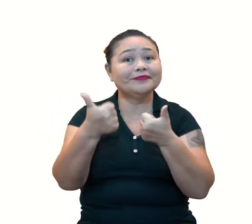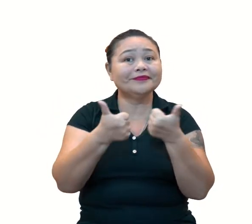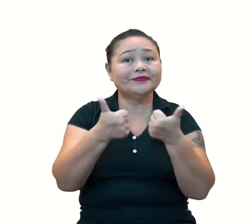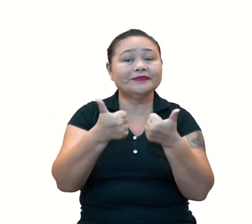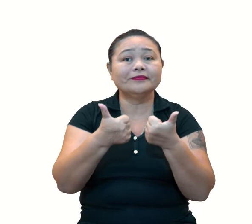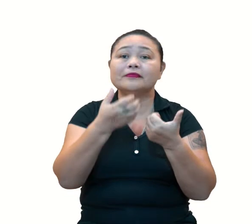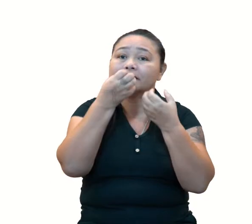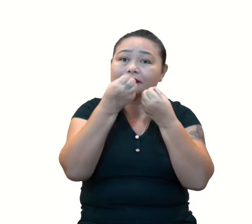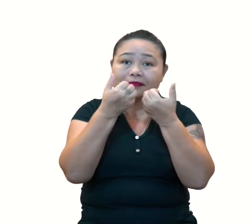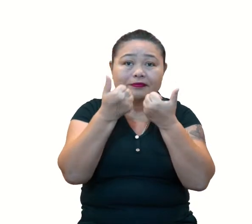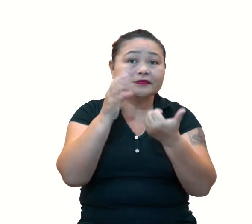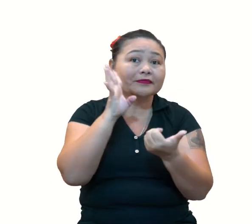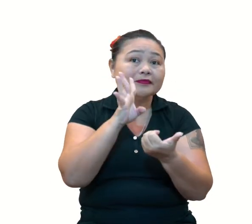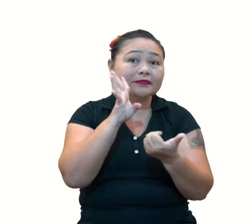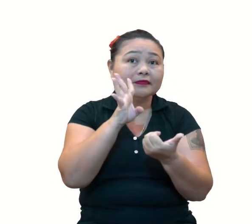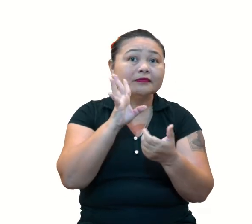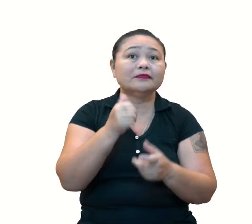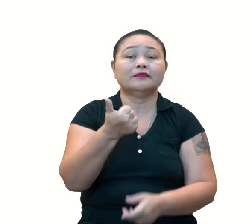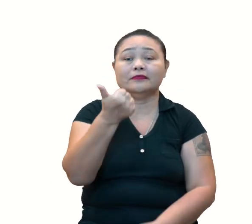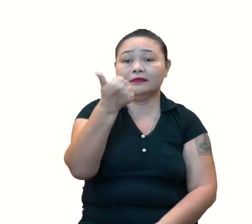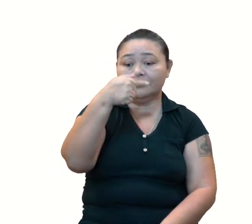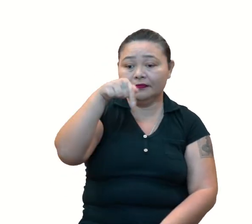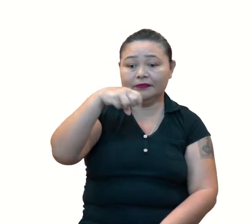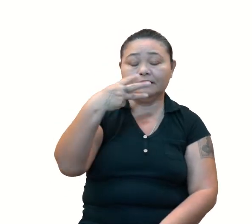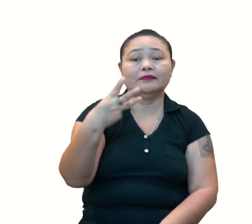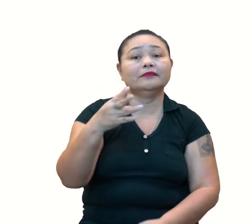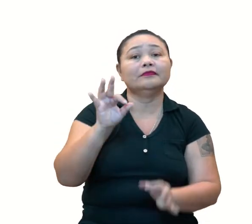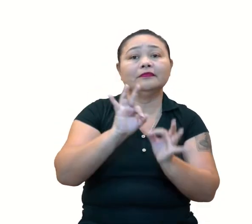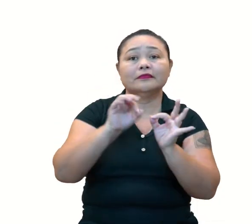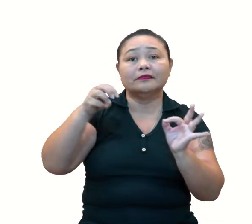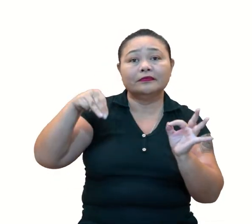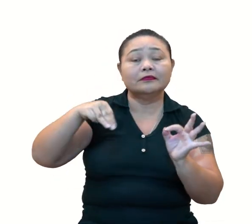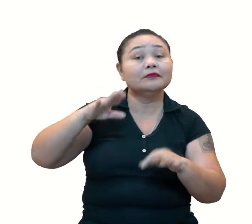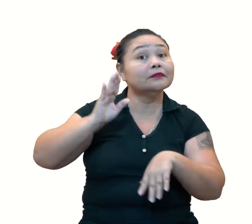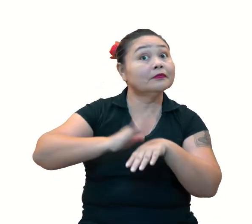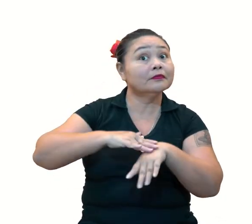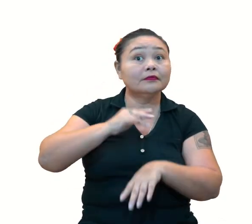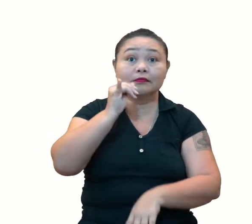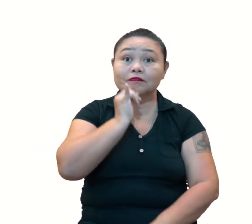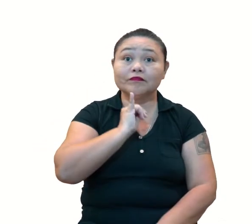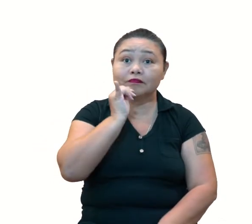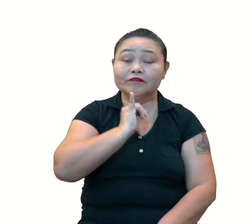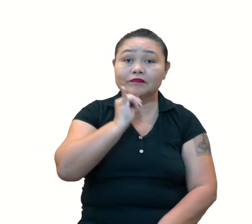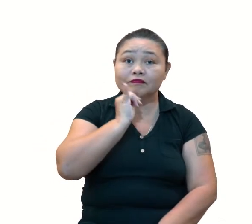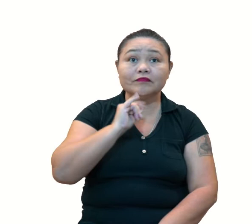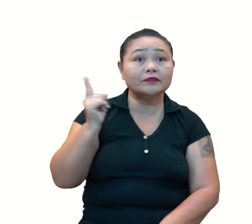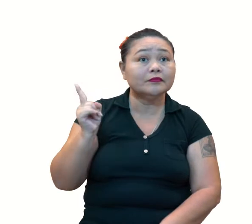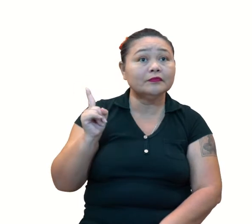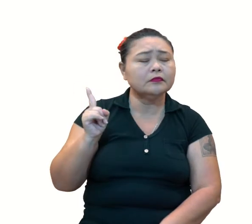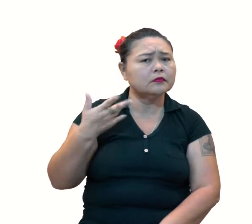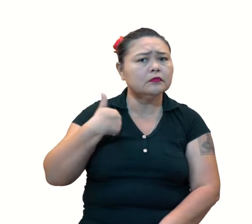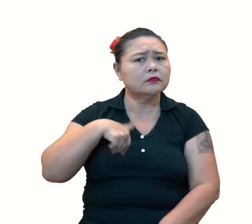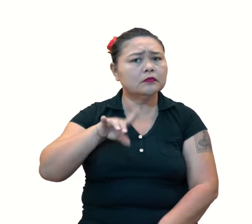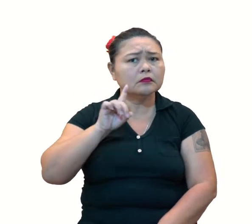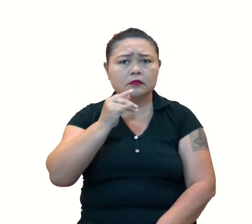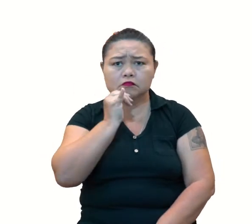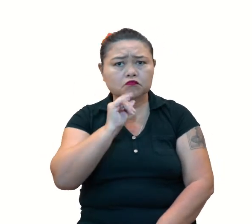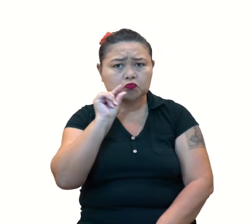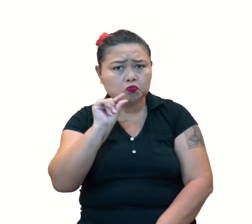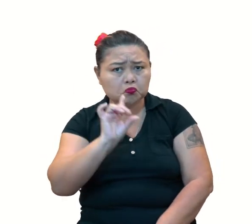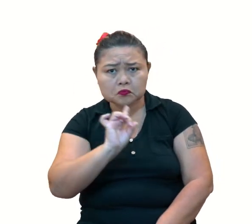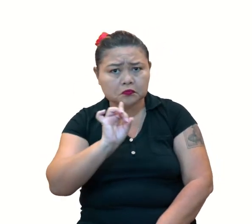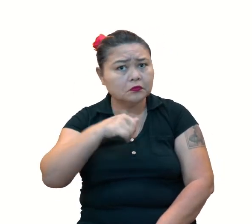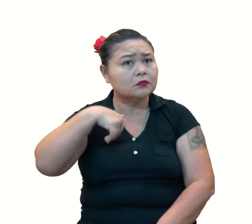Muito legal, 17,3 metros. Mais um exemplo? Mais um, porque aqui a gente não fica com pouco exemplo, não. Olha lá.